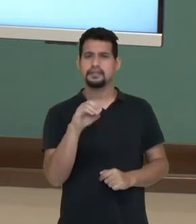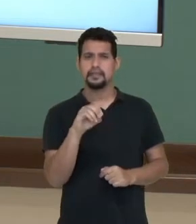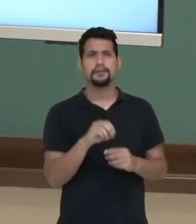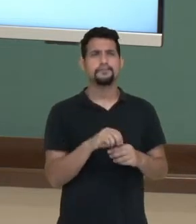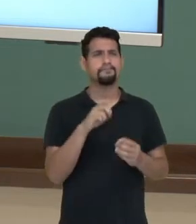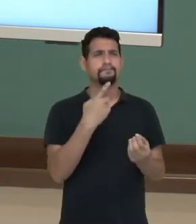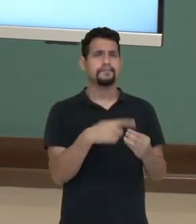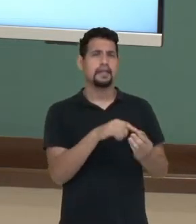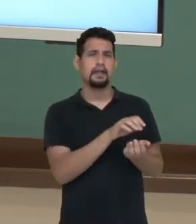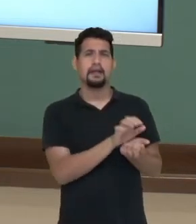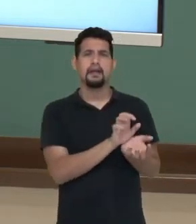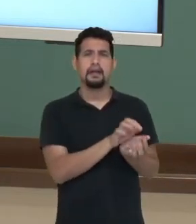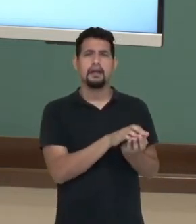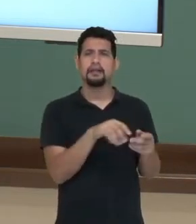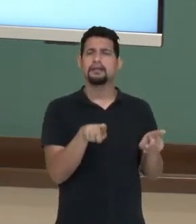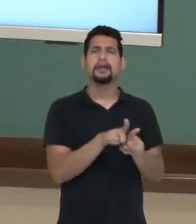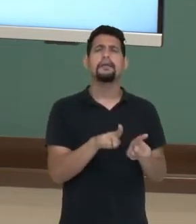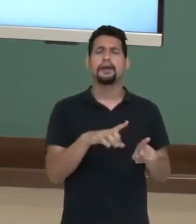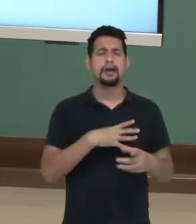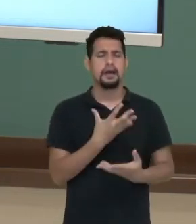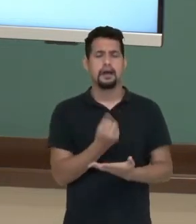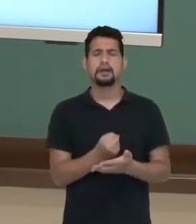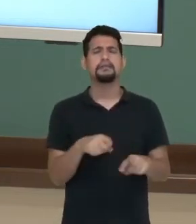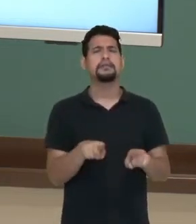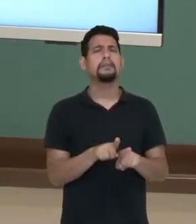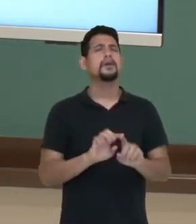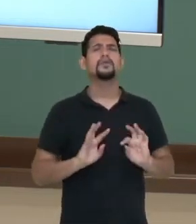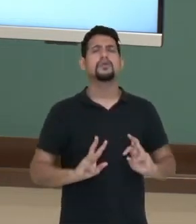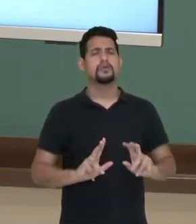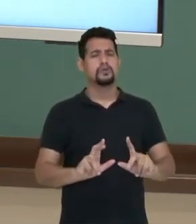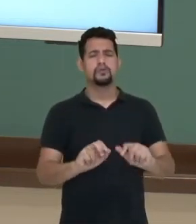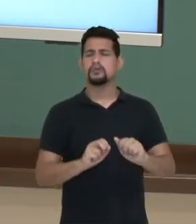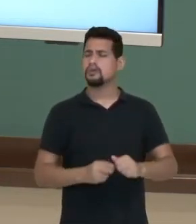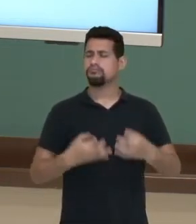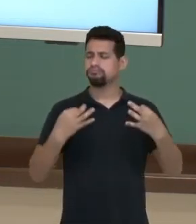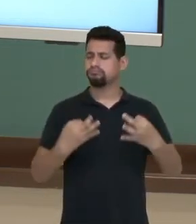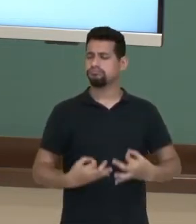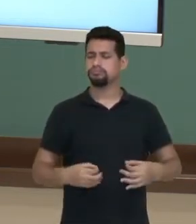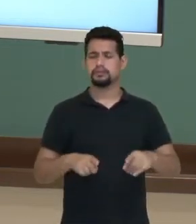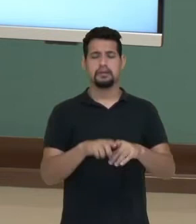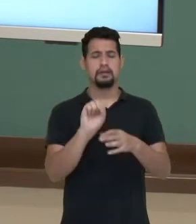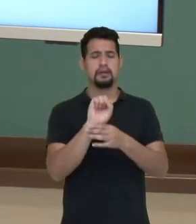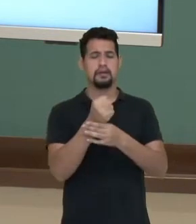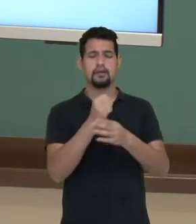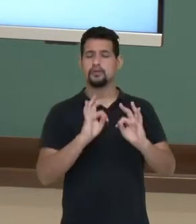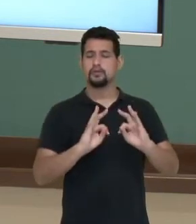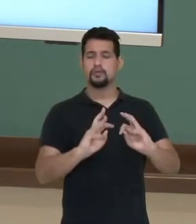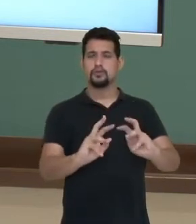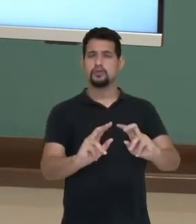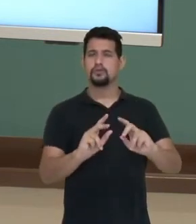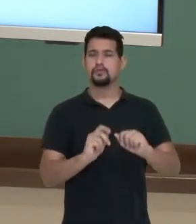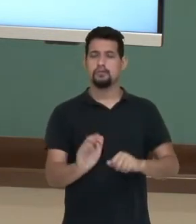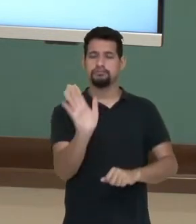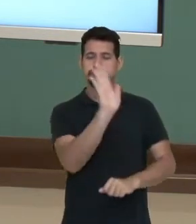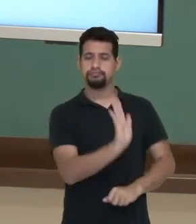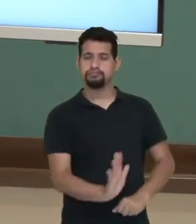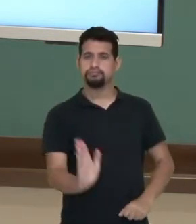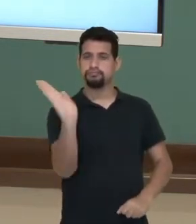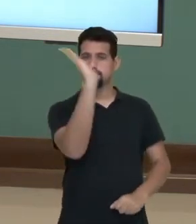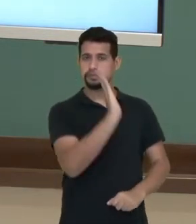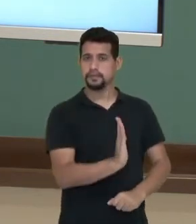batalhas, justamente para garantir a integridade e a seguridade de todo o território